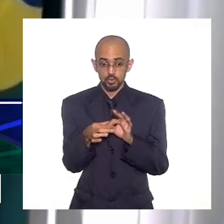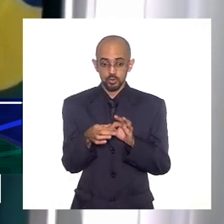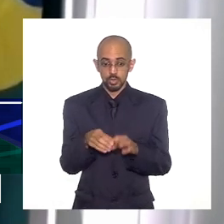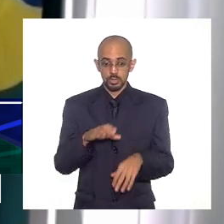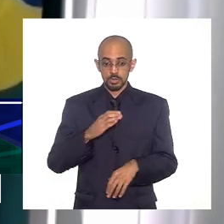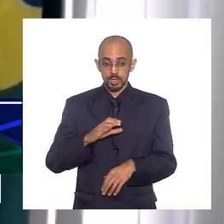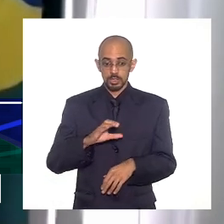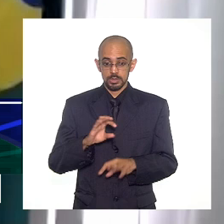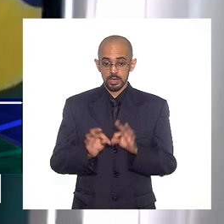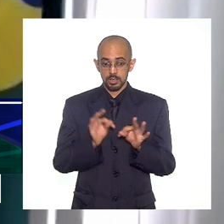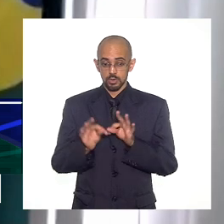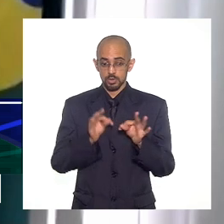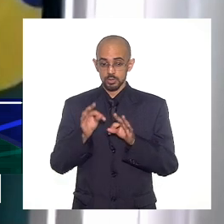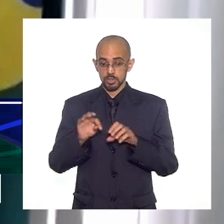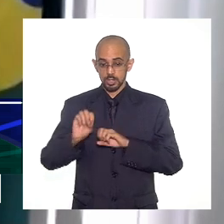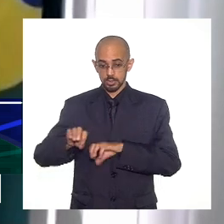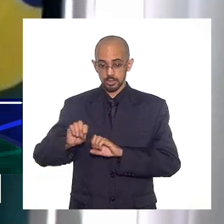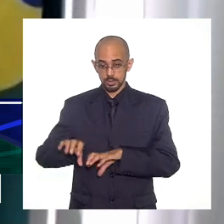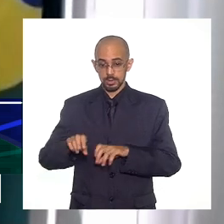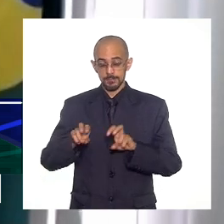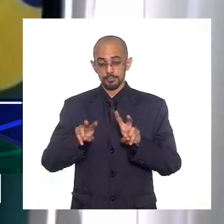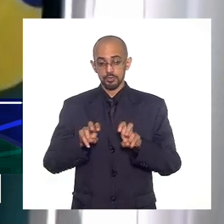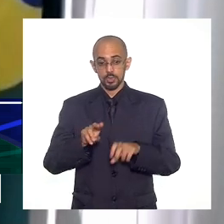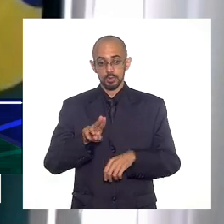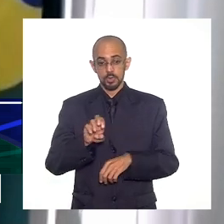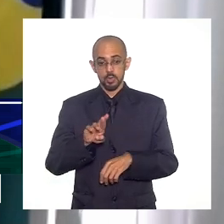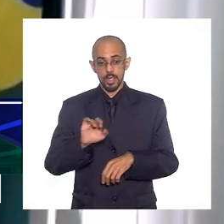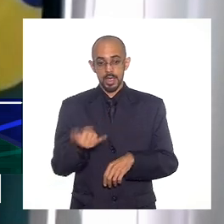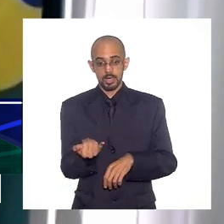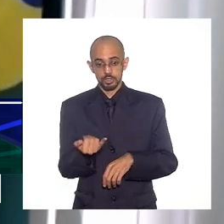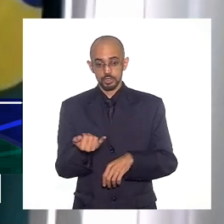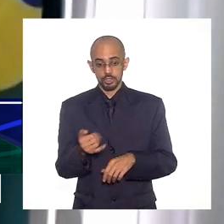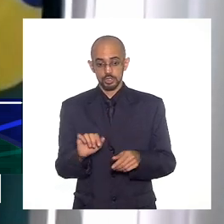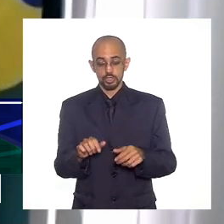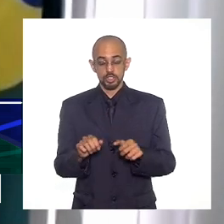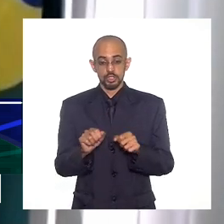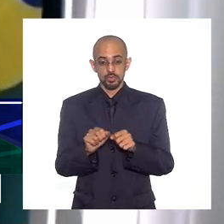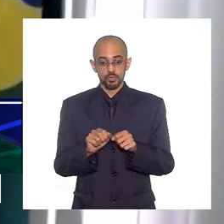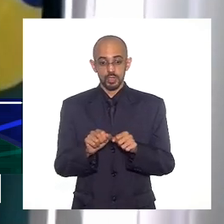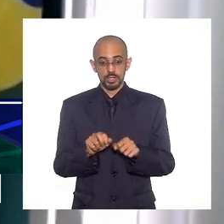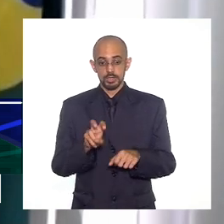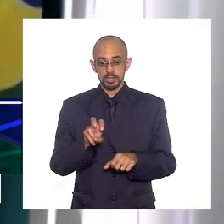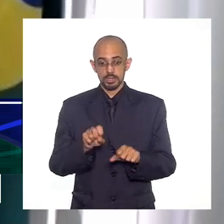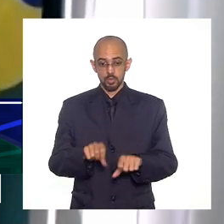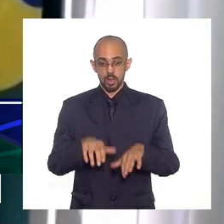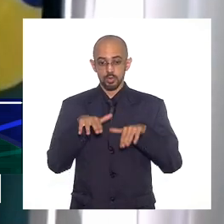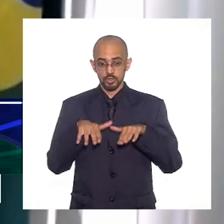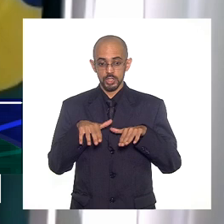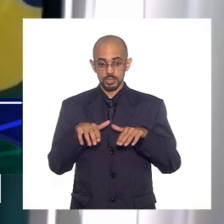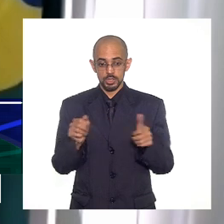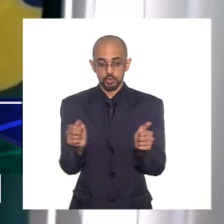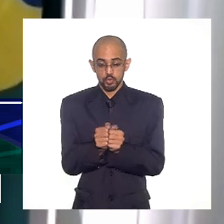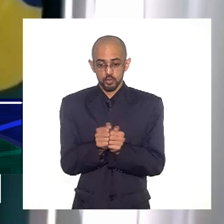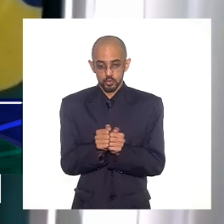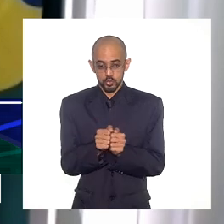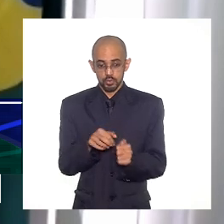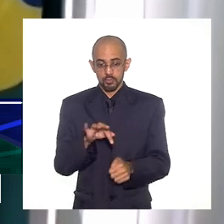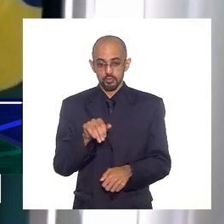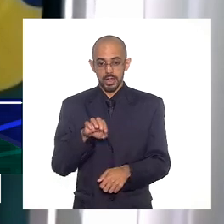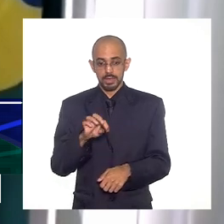e da Comissão de Educação, sobre a UERJ. Fechamos um ciclo de 5 audiências públicas conjuntas que envolveu o